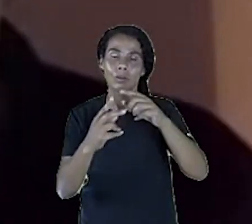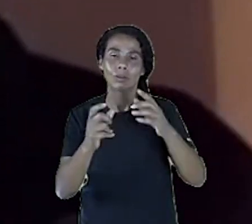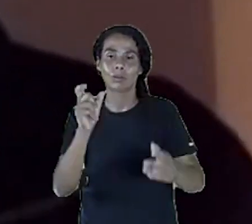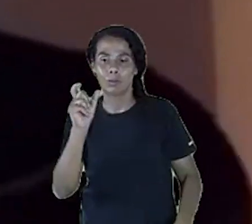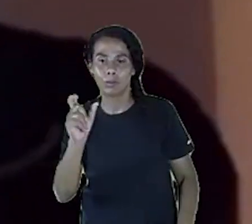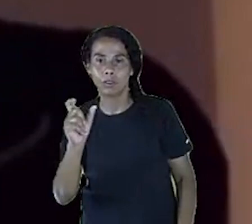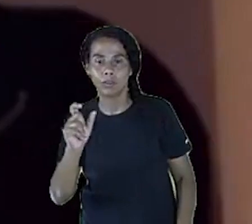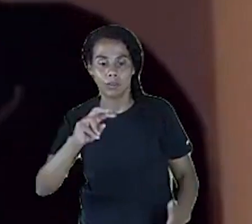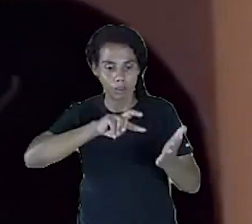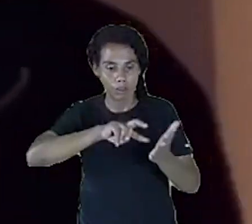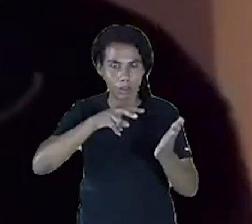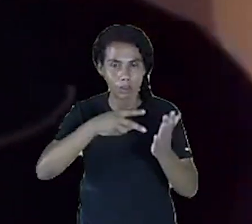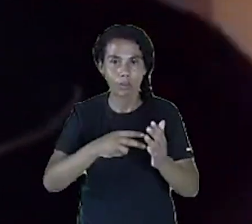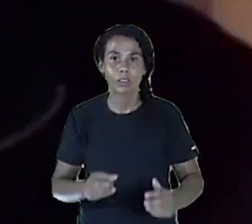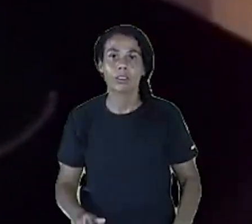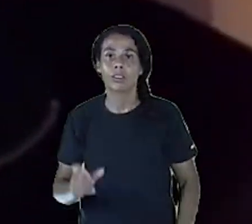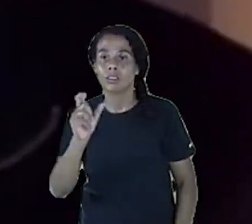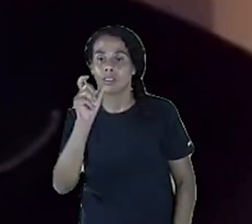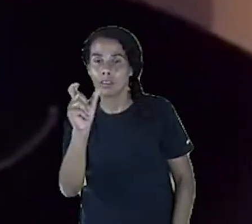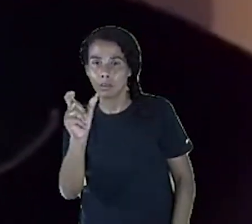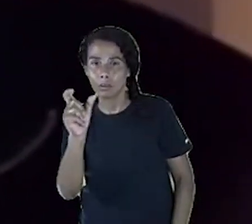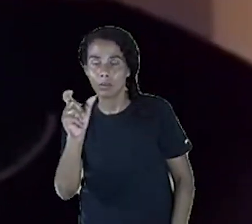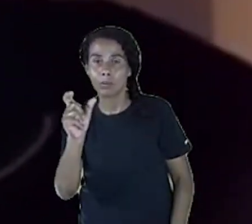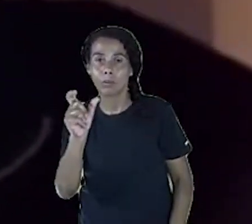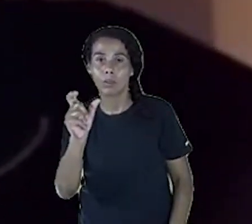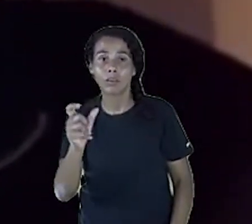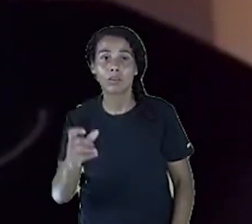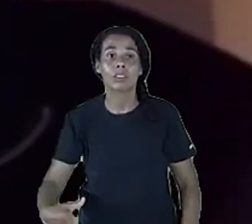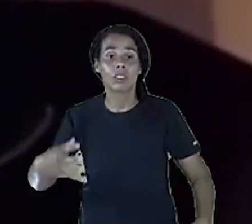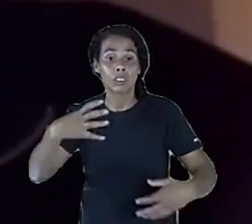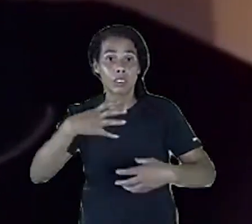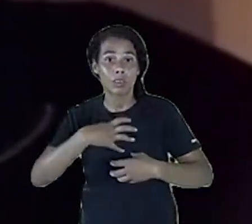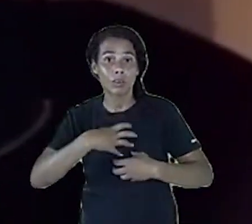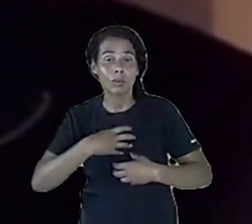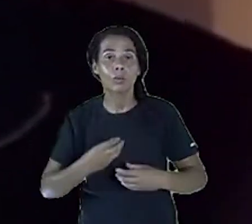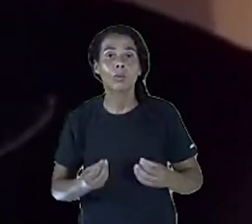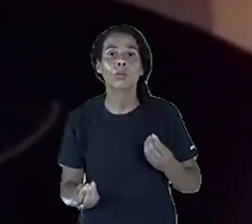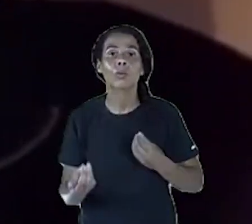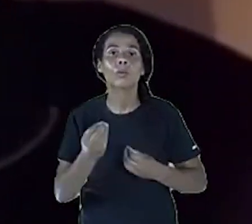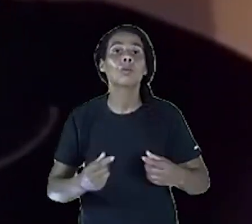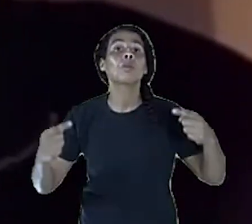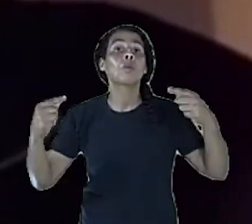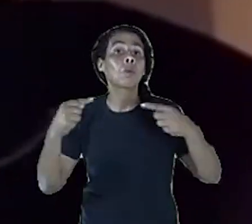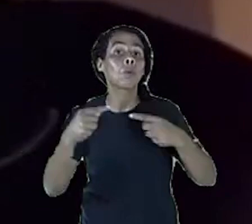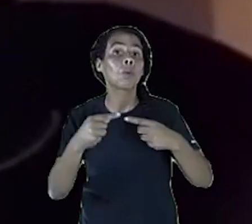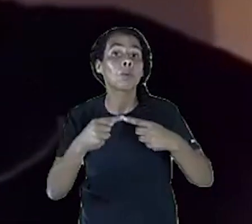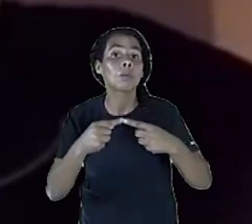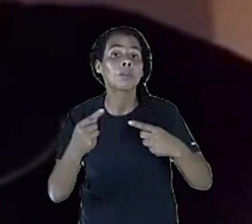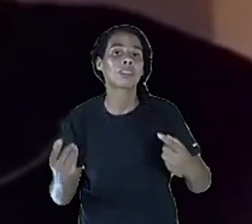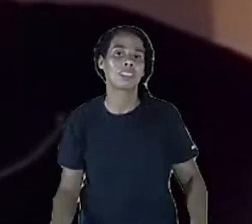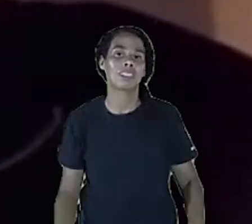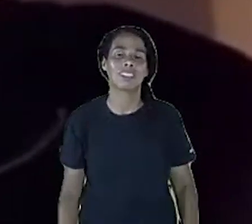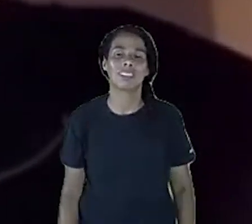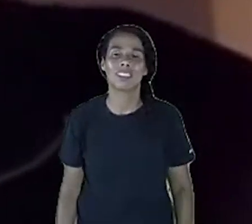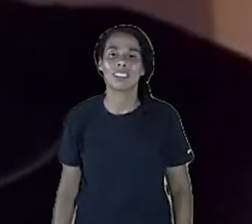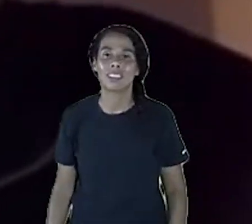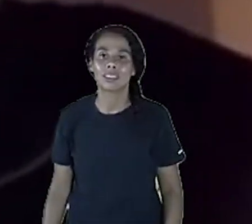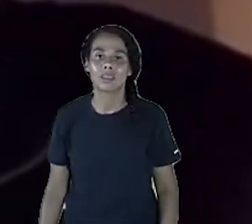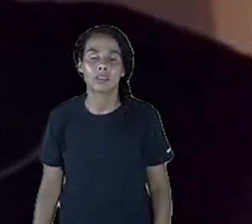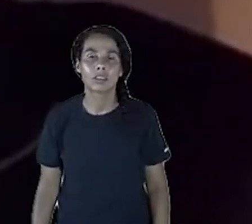dizer um dizer, o que é dizer, enfim, isso tudo